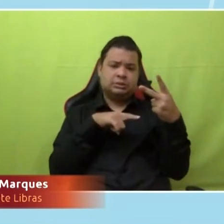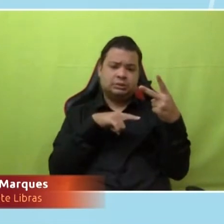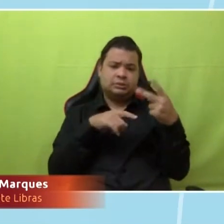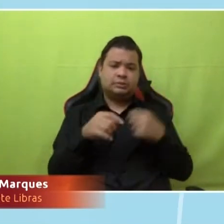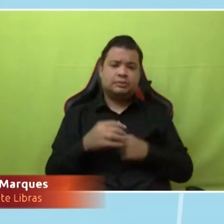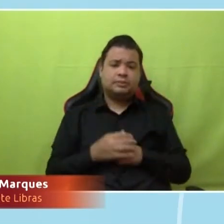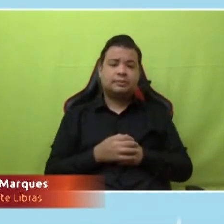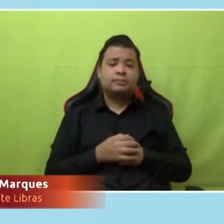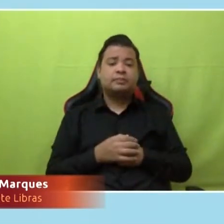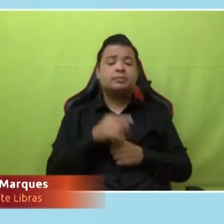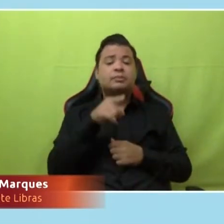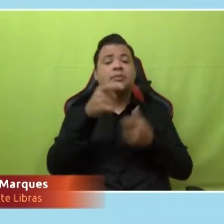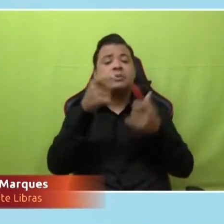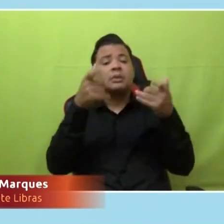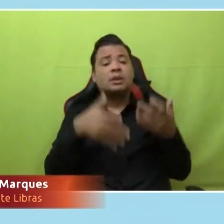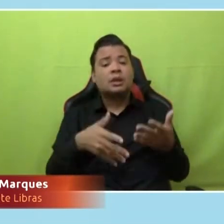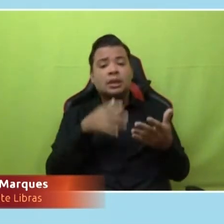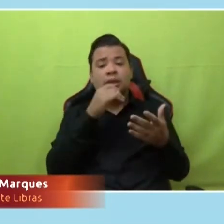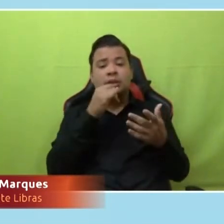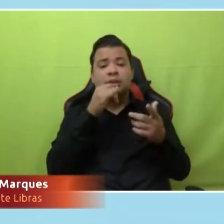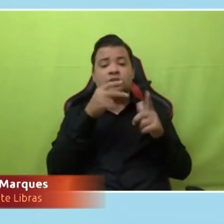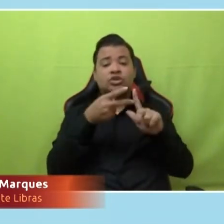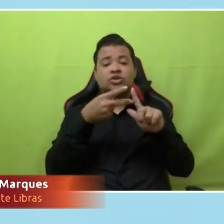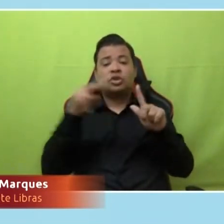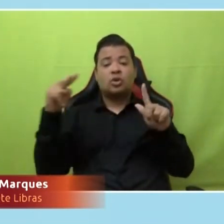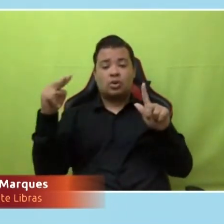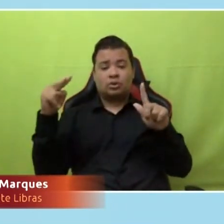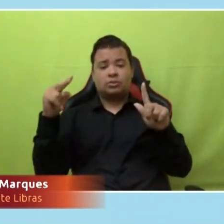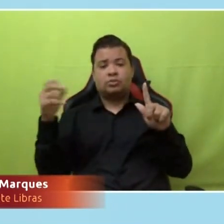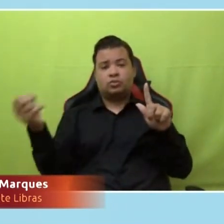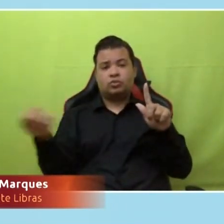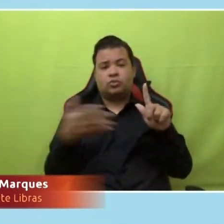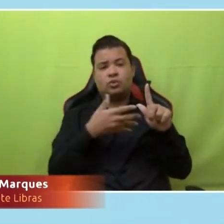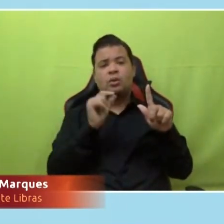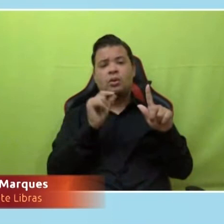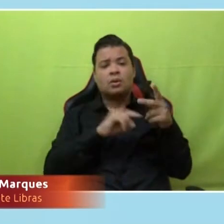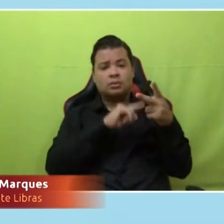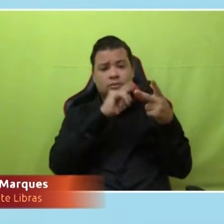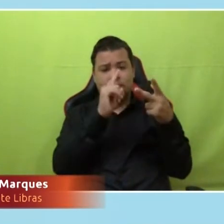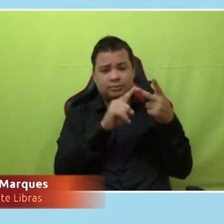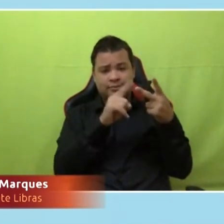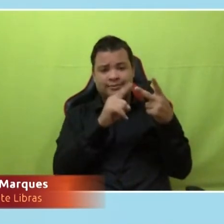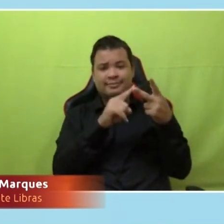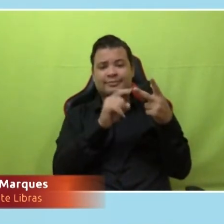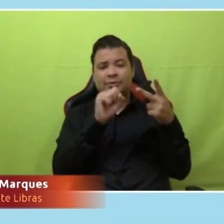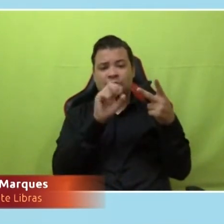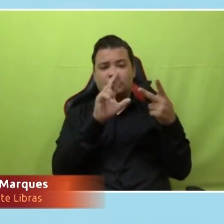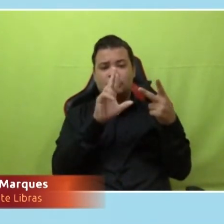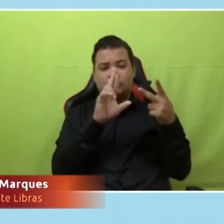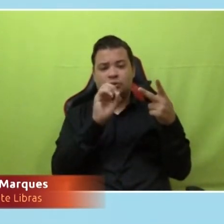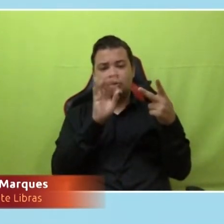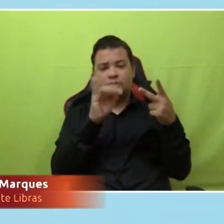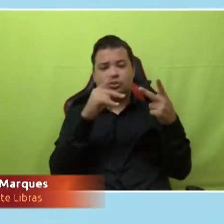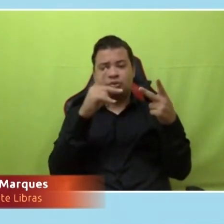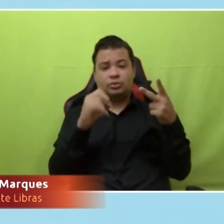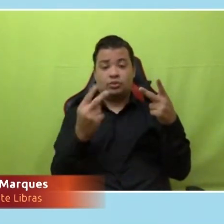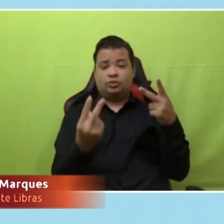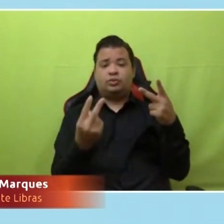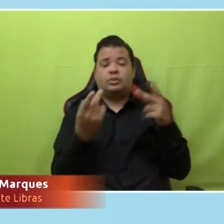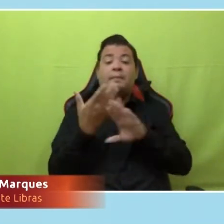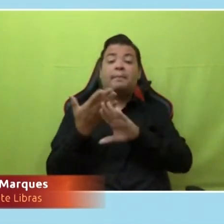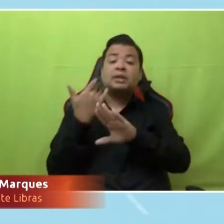novo genótipo foi justamente do sorotipo 2, que só tinha sido identificado no Peru antes, em